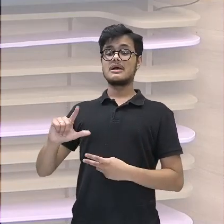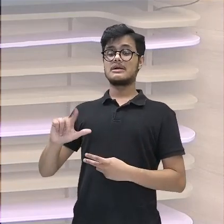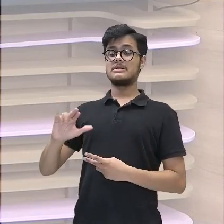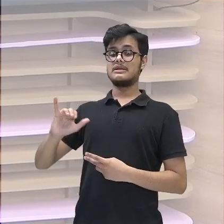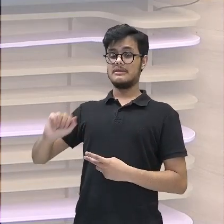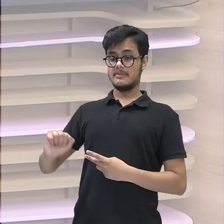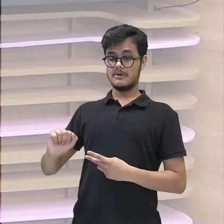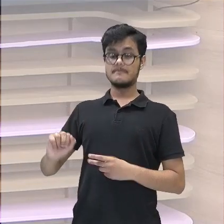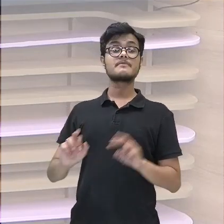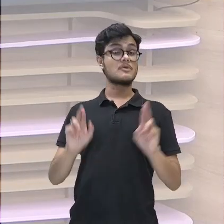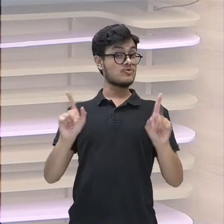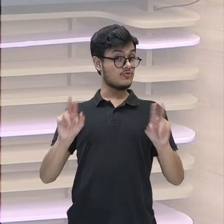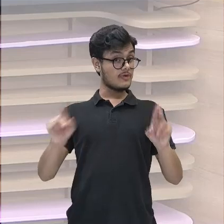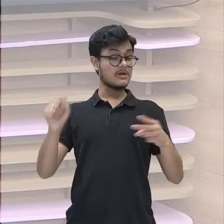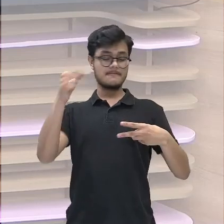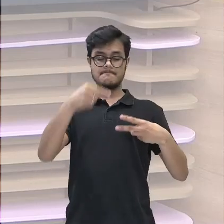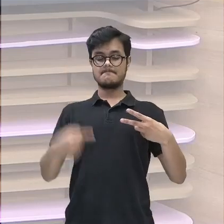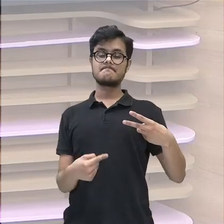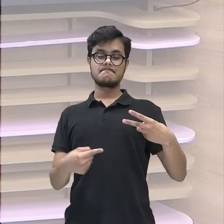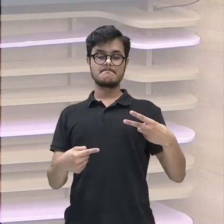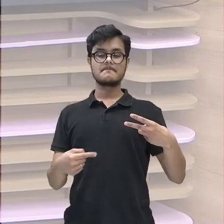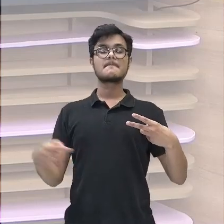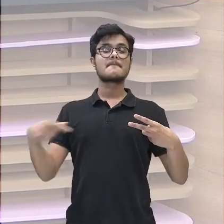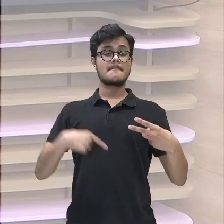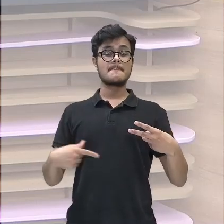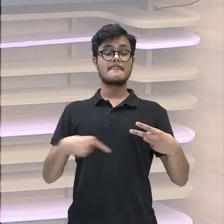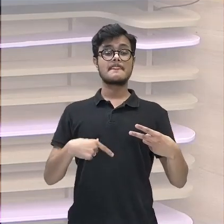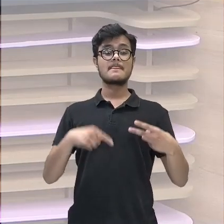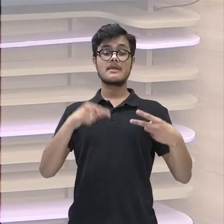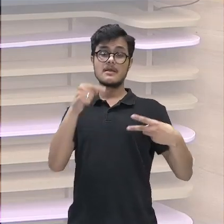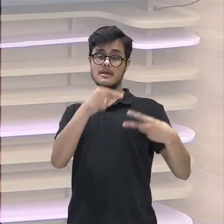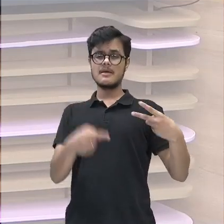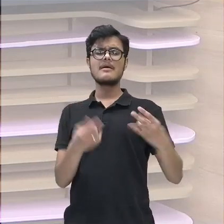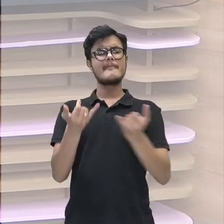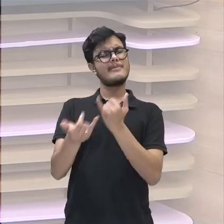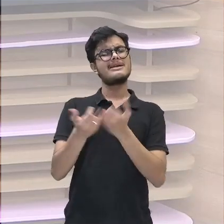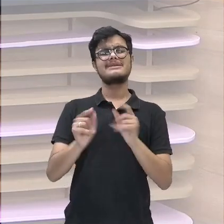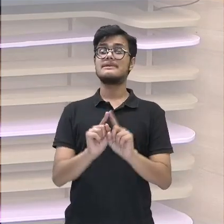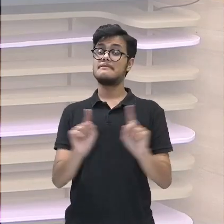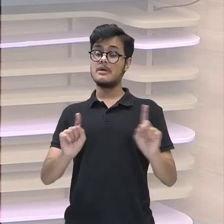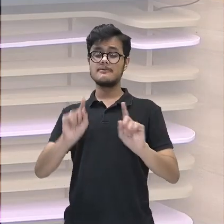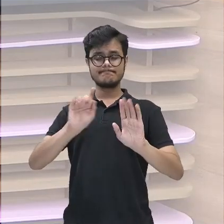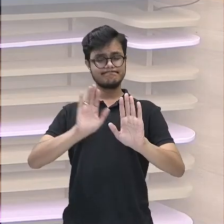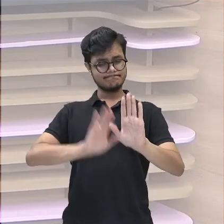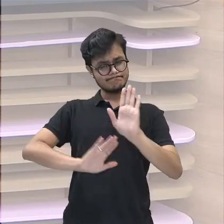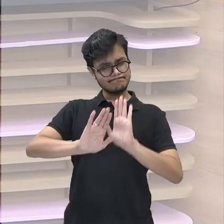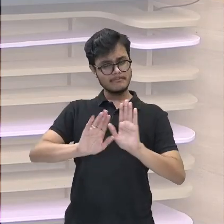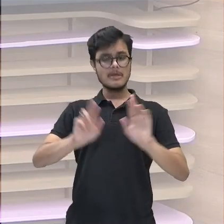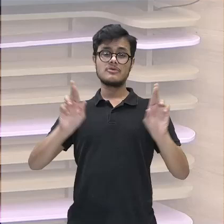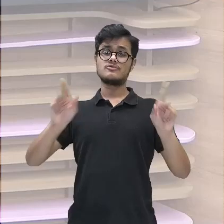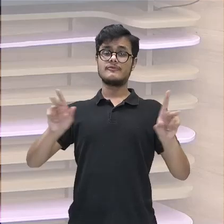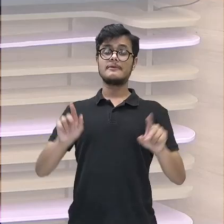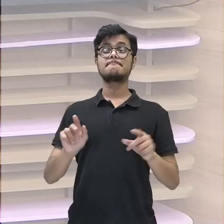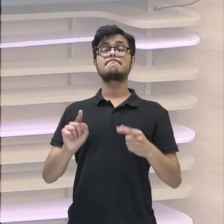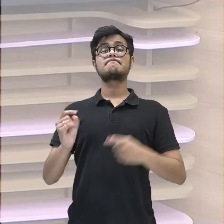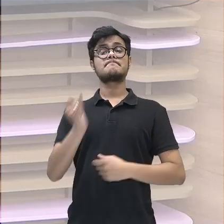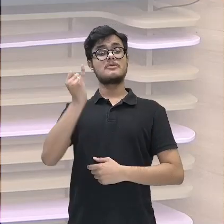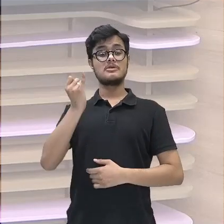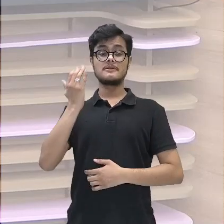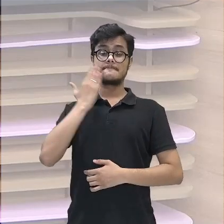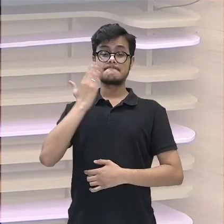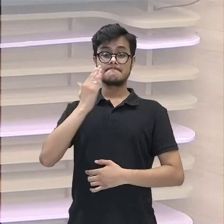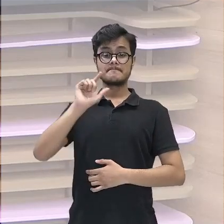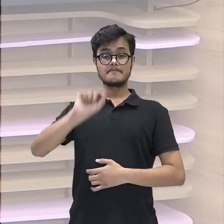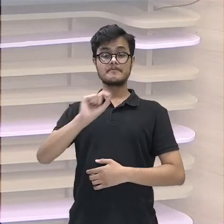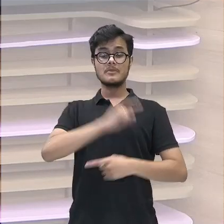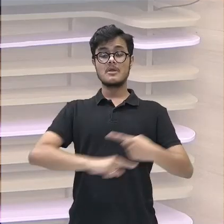são dois conceitos que muitas vezes são tomados como sinônimo. Então, é importante nós destacarmos que